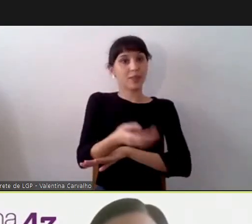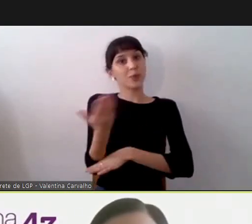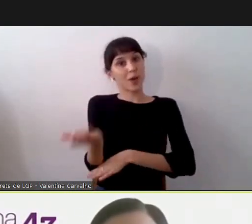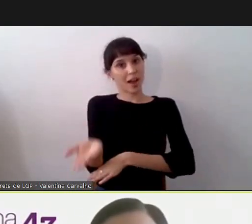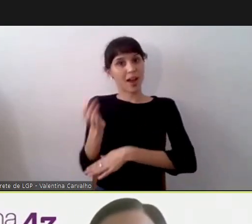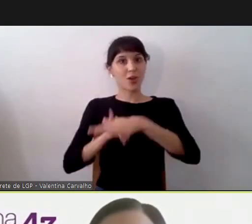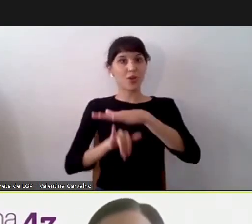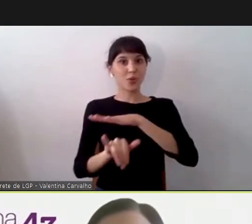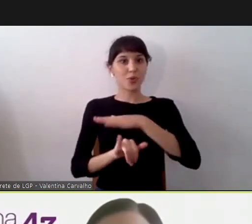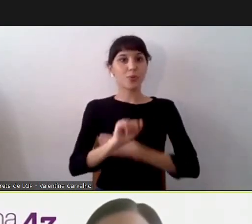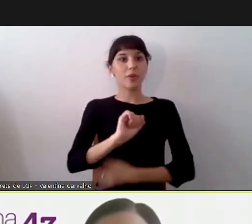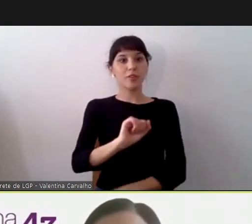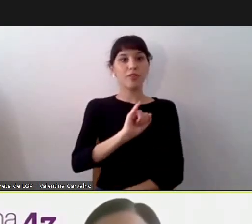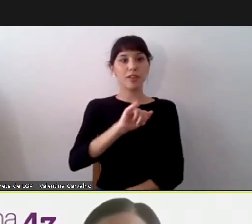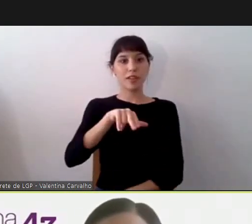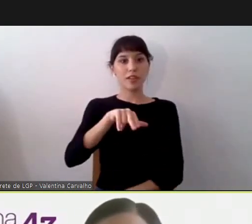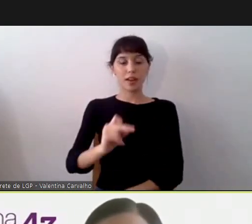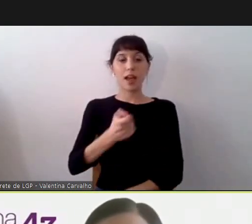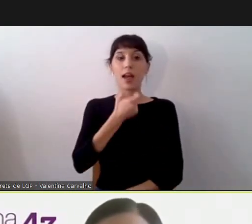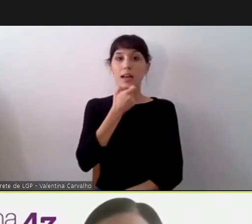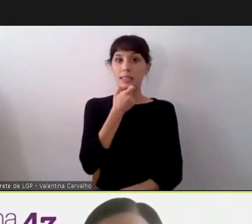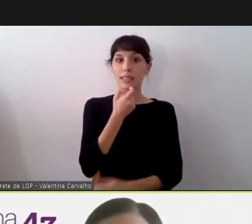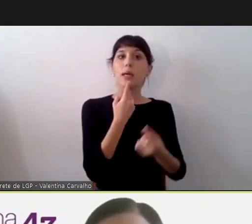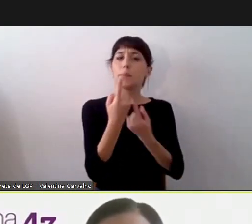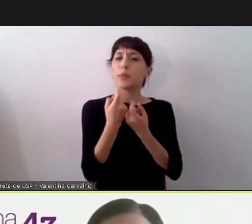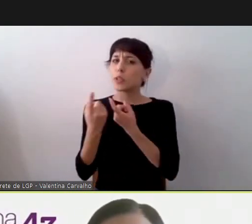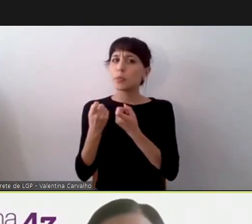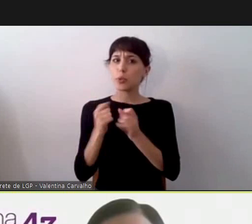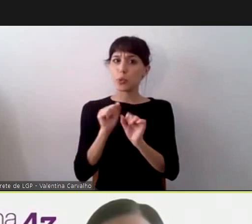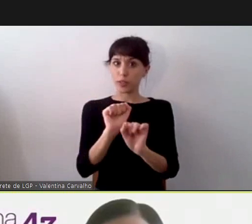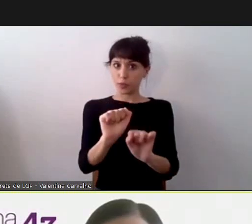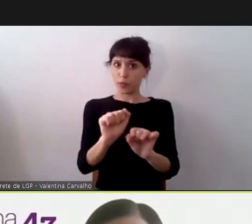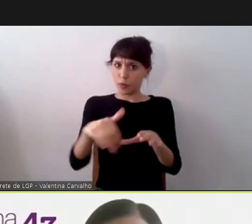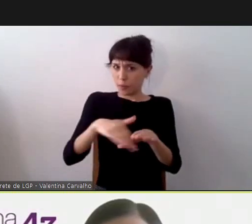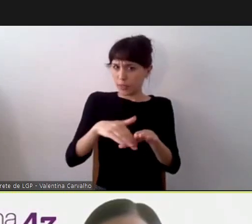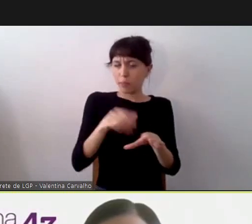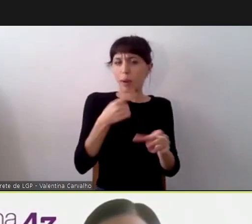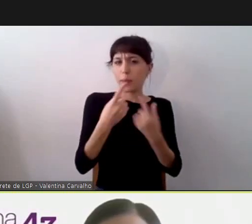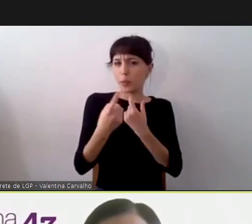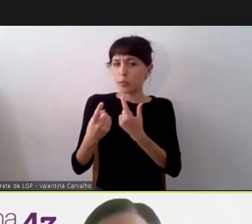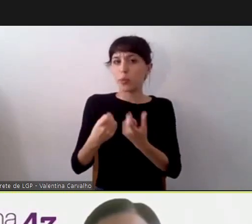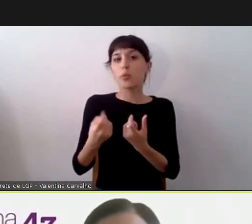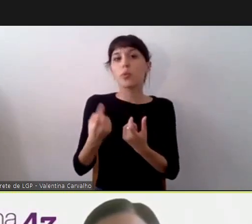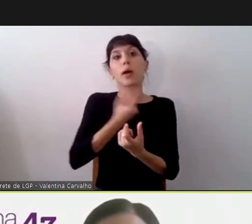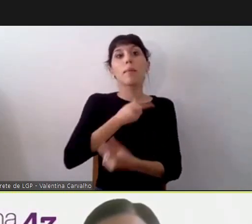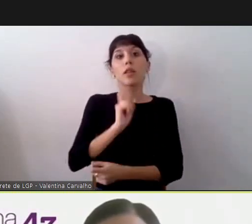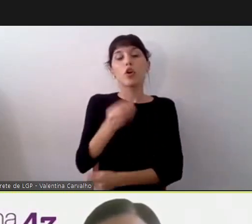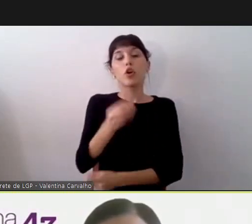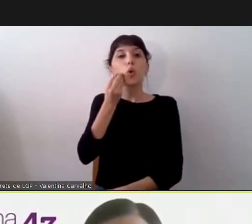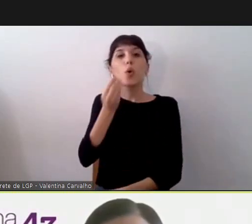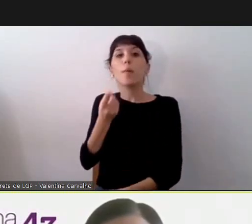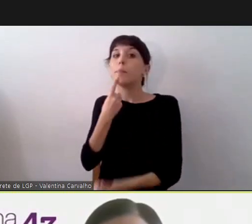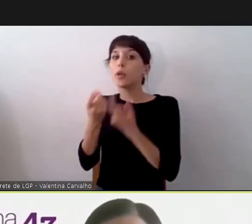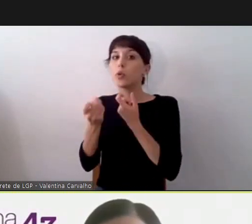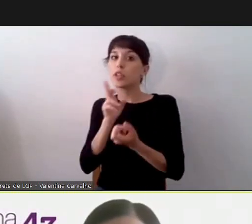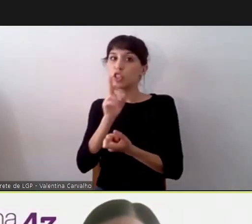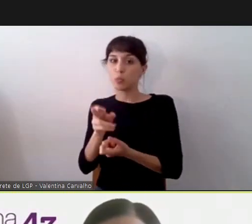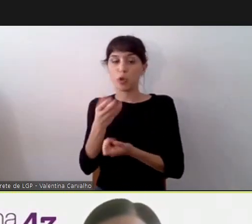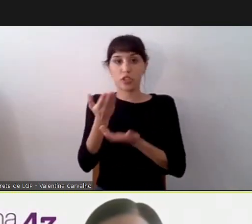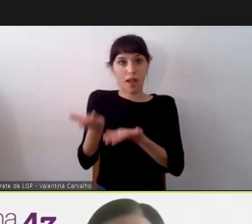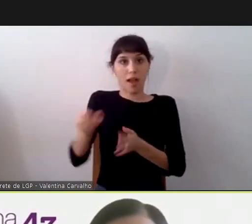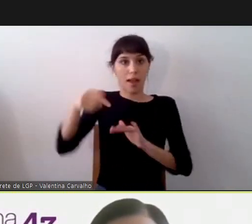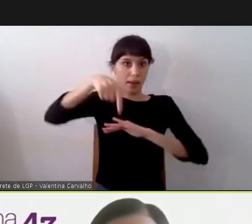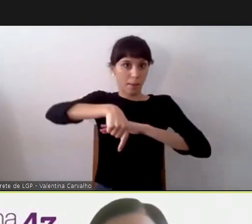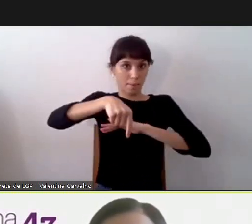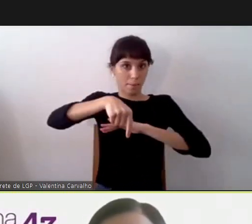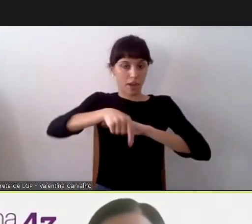do INA e as questões que os participantes queiram colocar devem ser feitas através da ferramenta de perguntas e respostas disponível em baixo